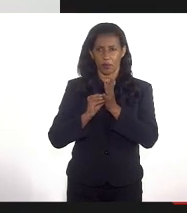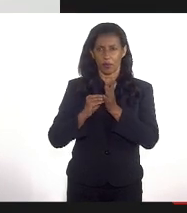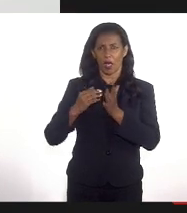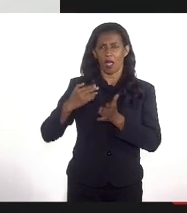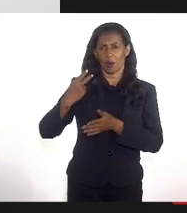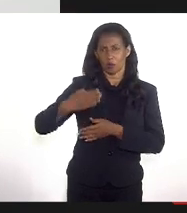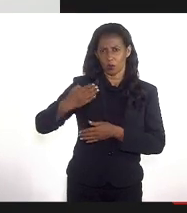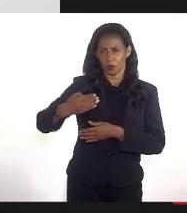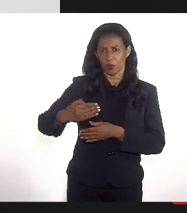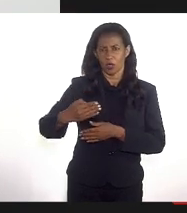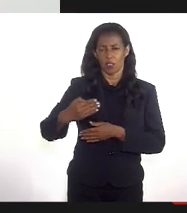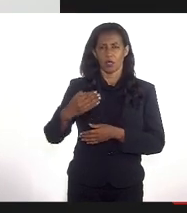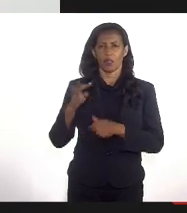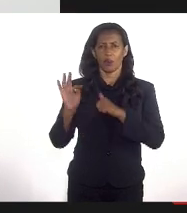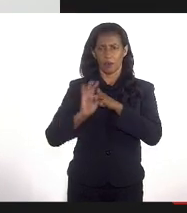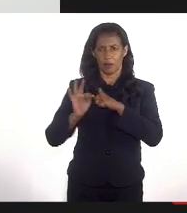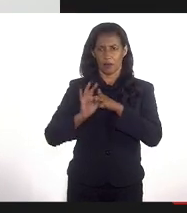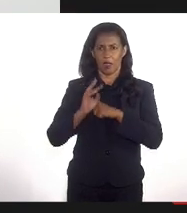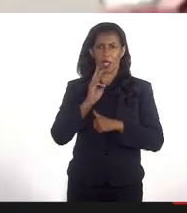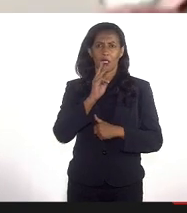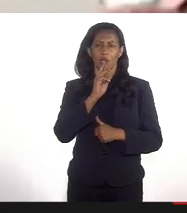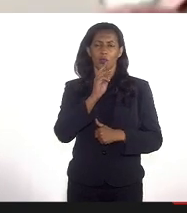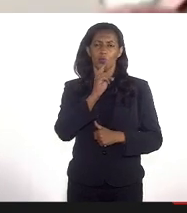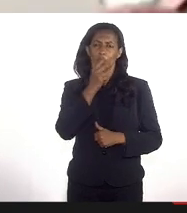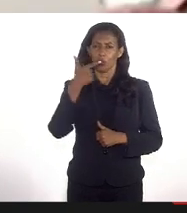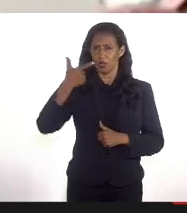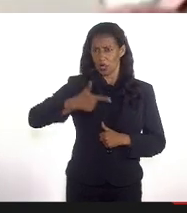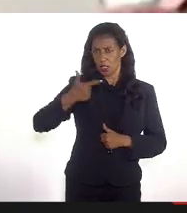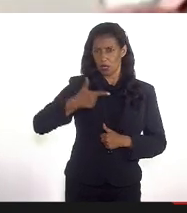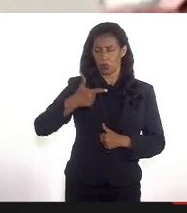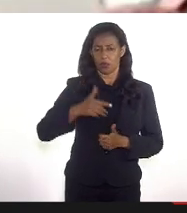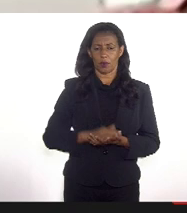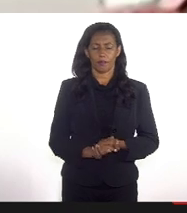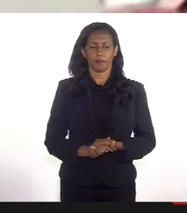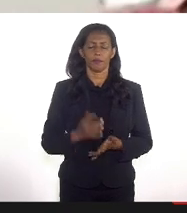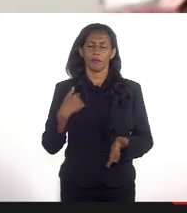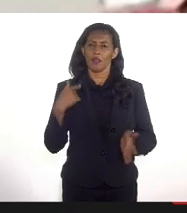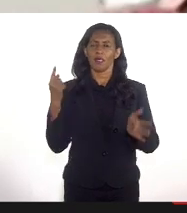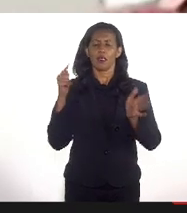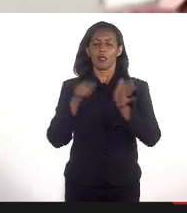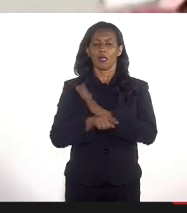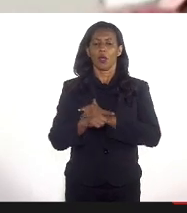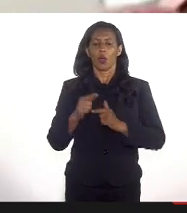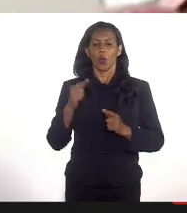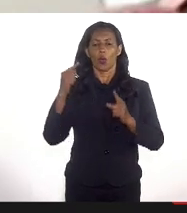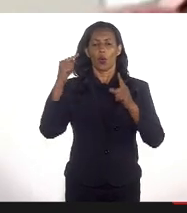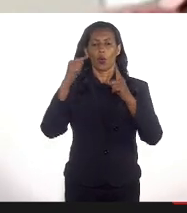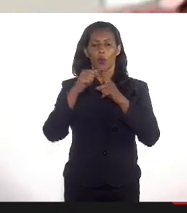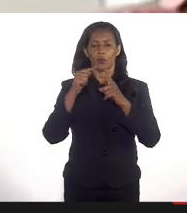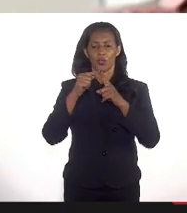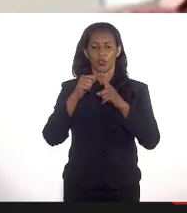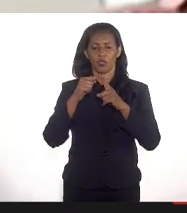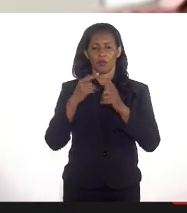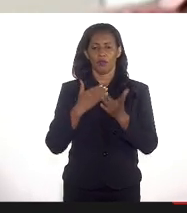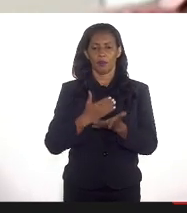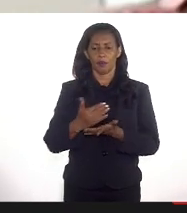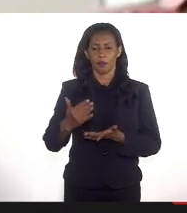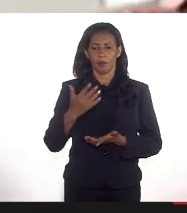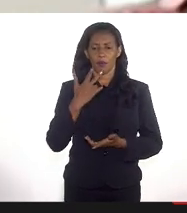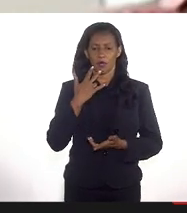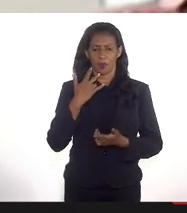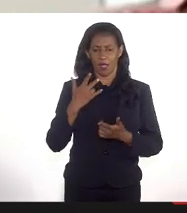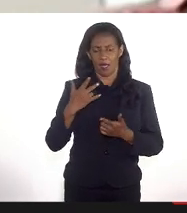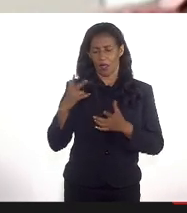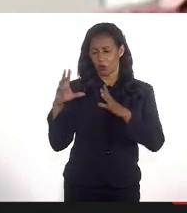Isso. Importante. Eu queria fazer duas perguntas bem objetivas para a gente poder partir aí para as falas